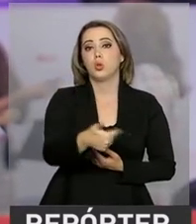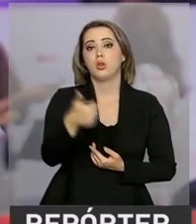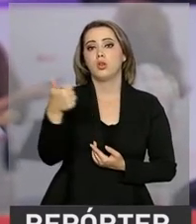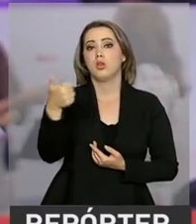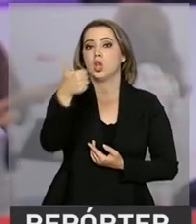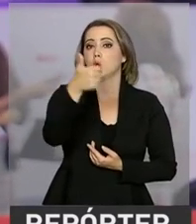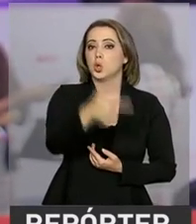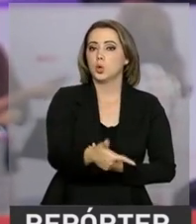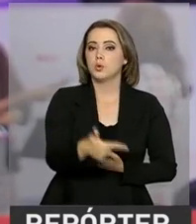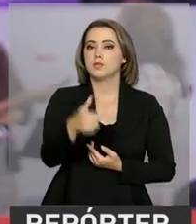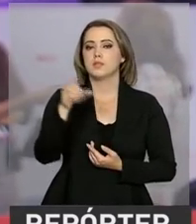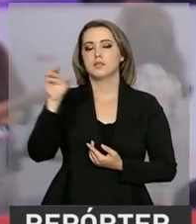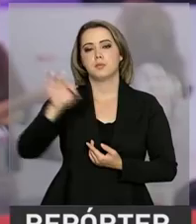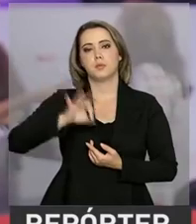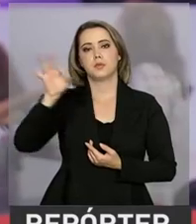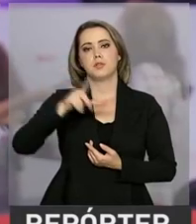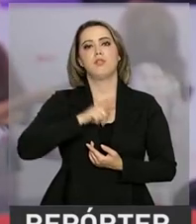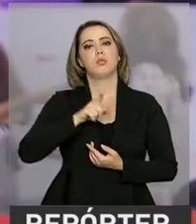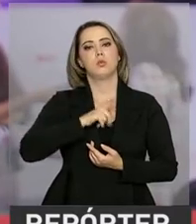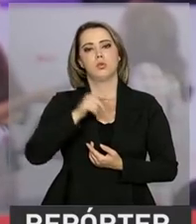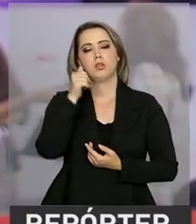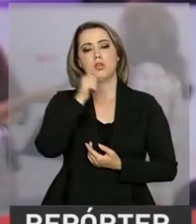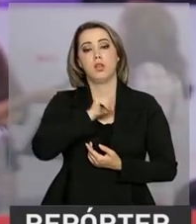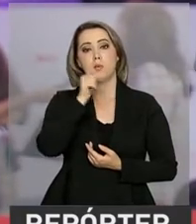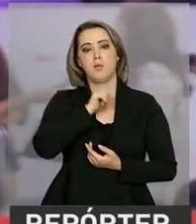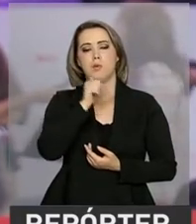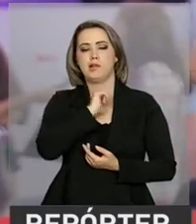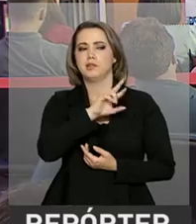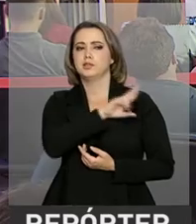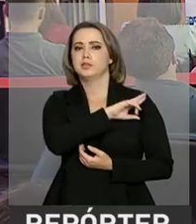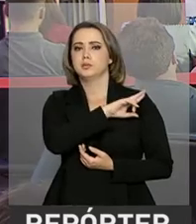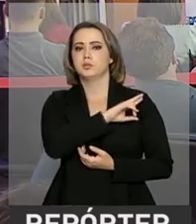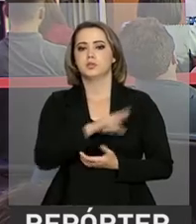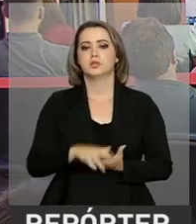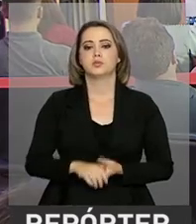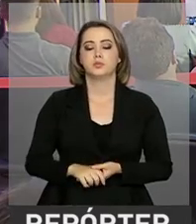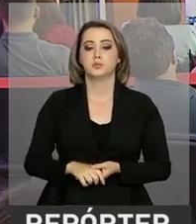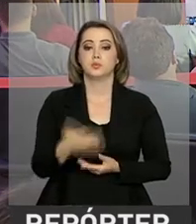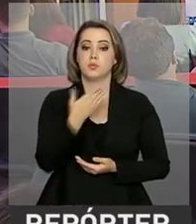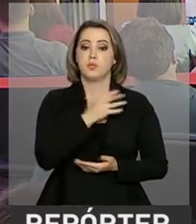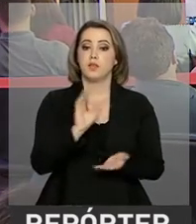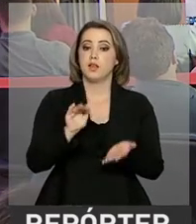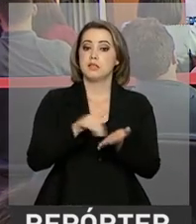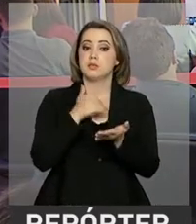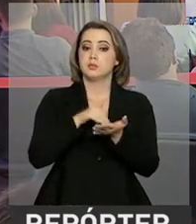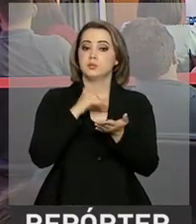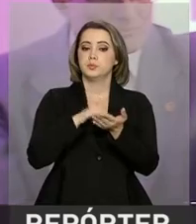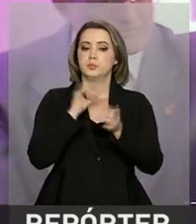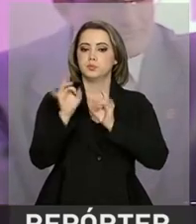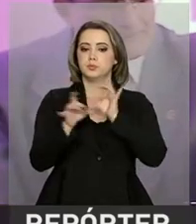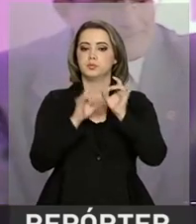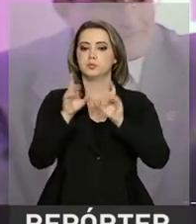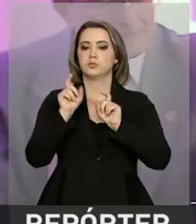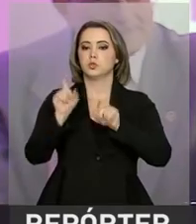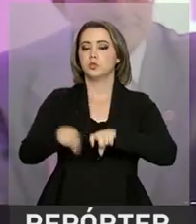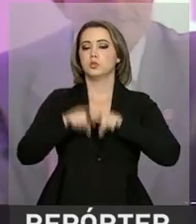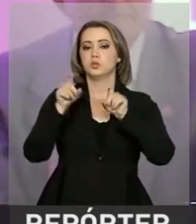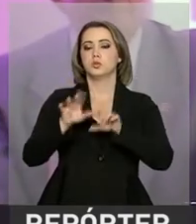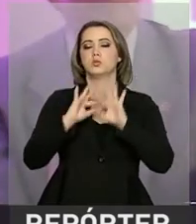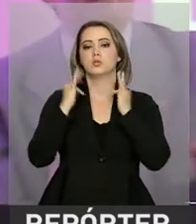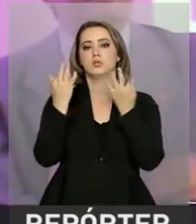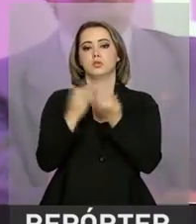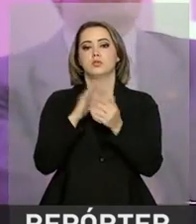estabelecimentos rurais têm mulheres como responsáveis a secretaria especial de agricultura familiar e do desenvolvimento